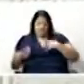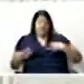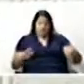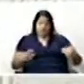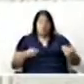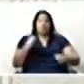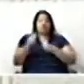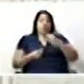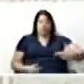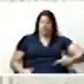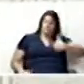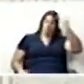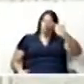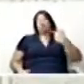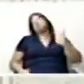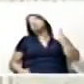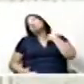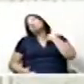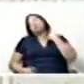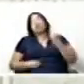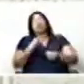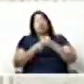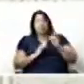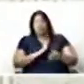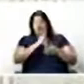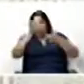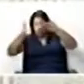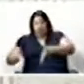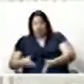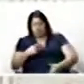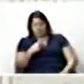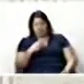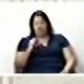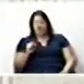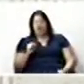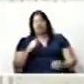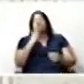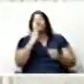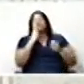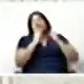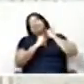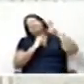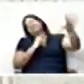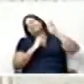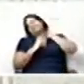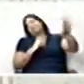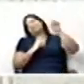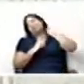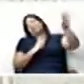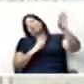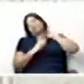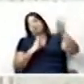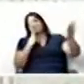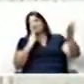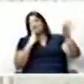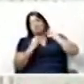meteu o revólver e atirou nele aqui. Ele entrou no pronto-socorro, vereador Ota, o sangue esguichando da carota na parede.